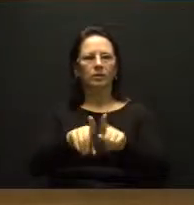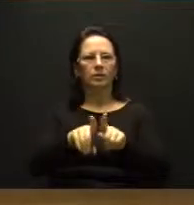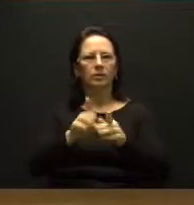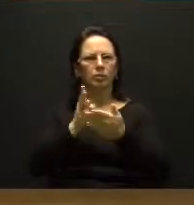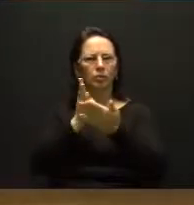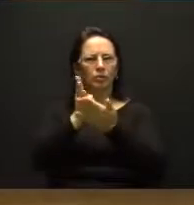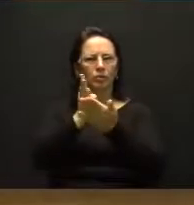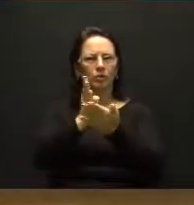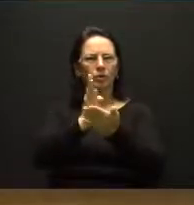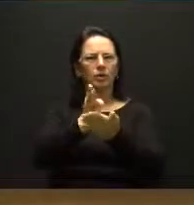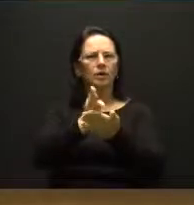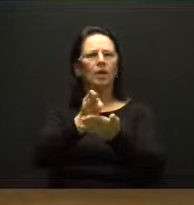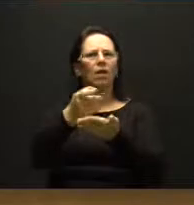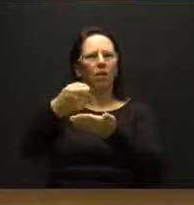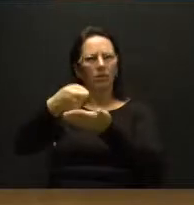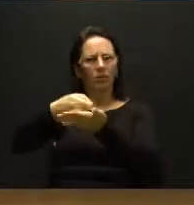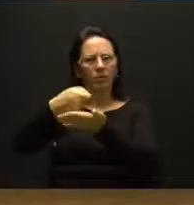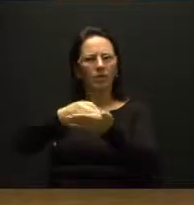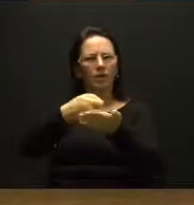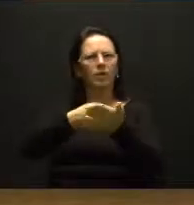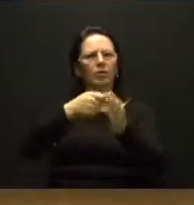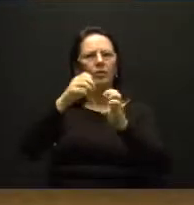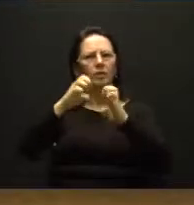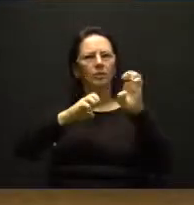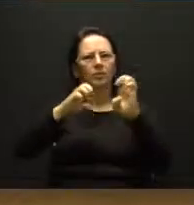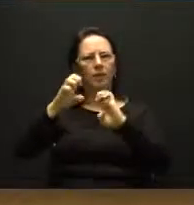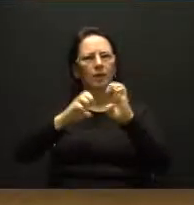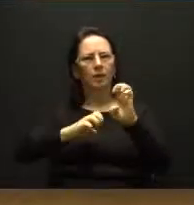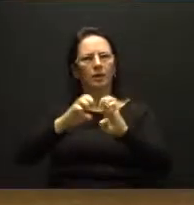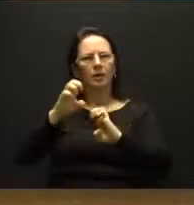um pouco mais das empresas do pólo industrial